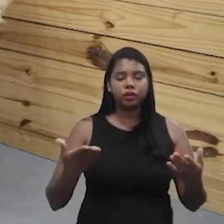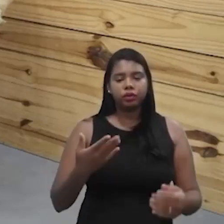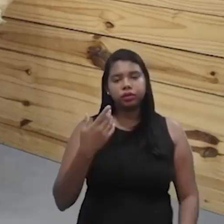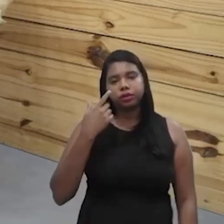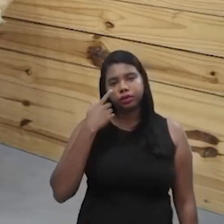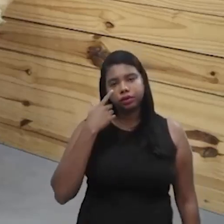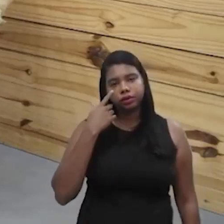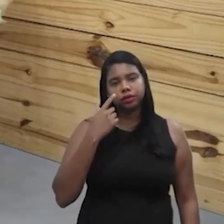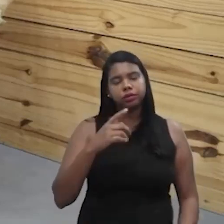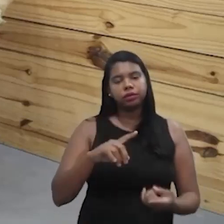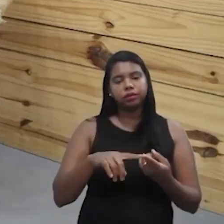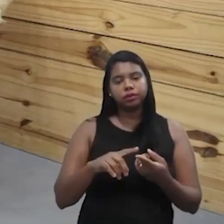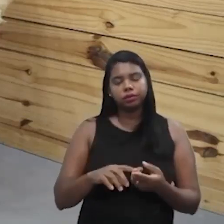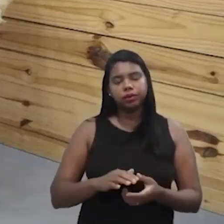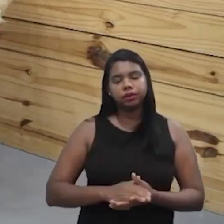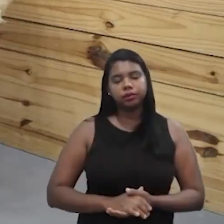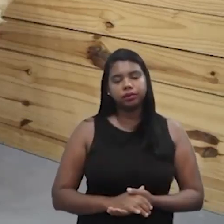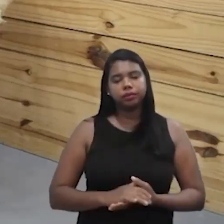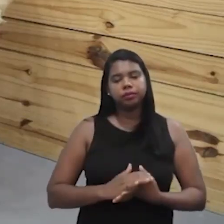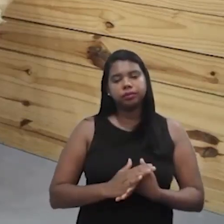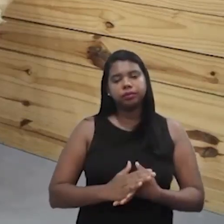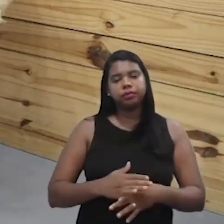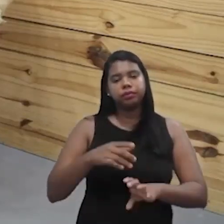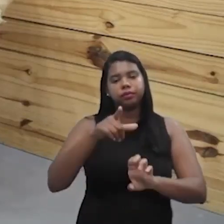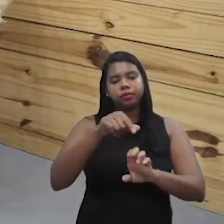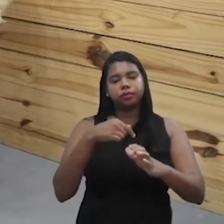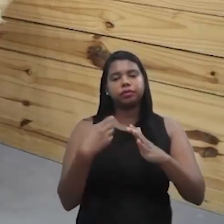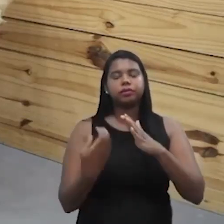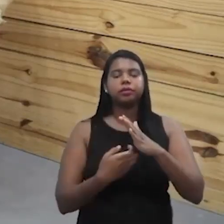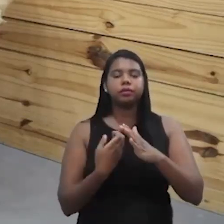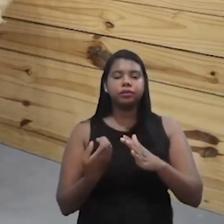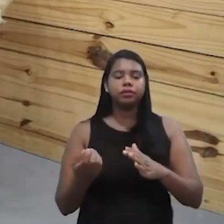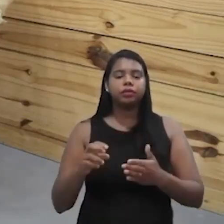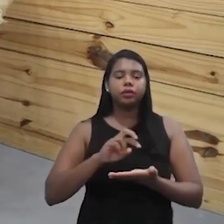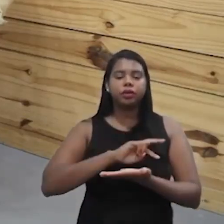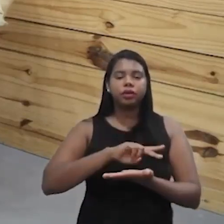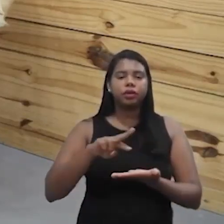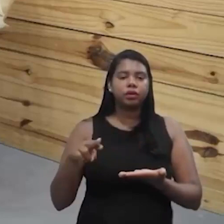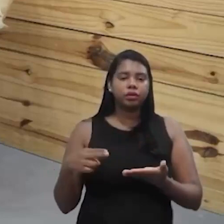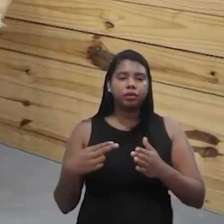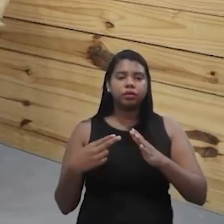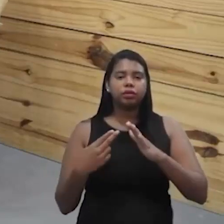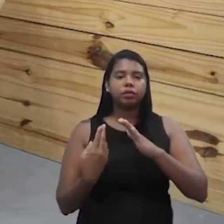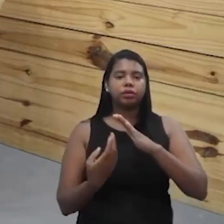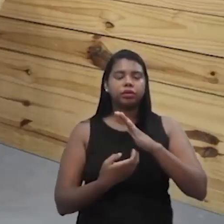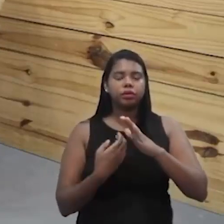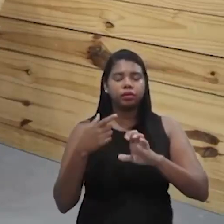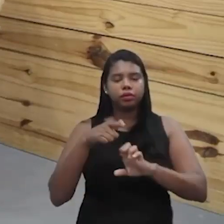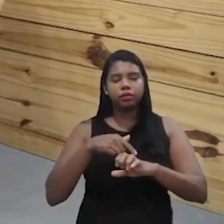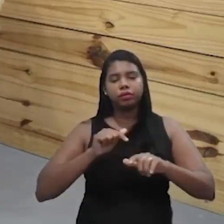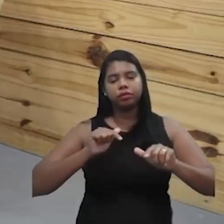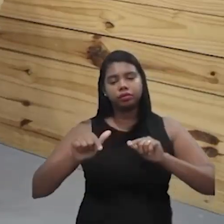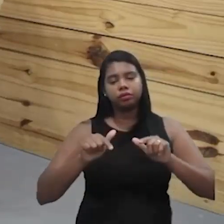mercado de trabalho muito exigente, vagas de emprego que exigem, por exemplo, do profissional